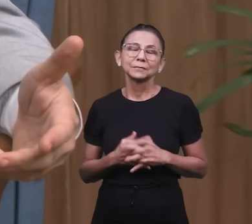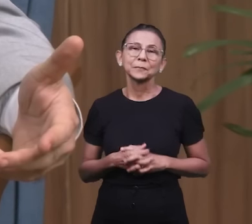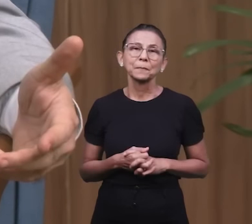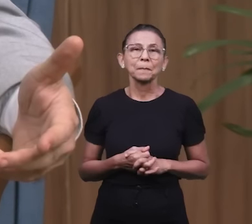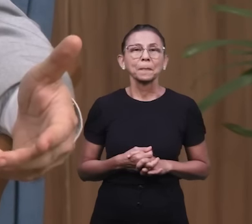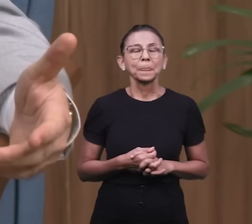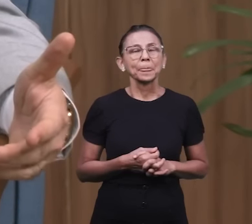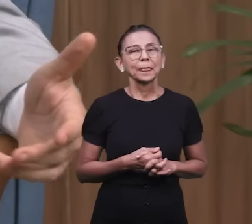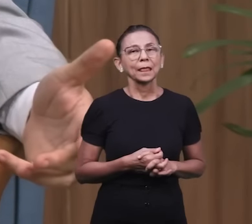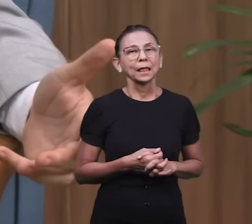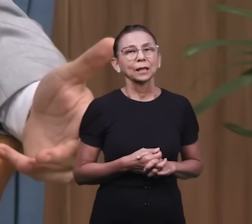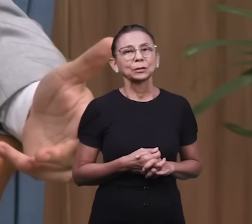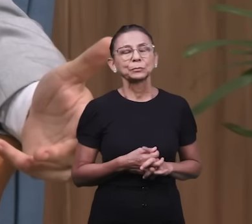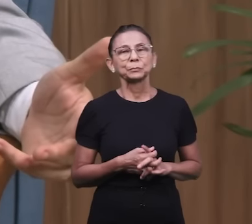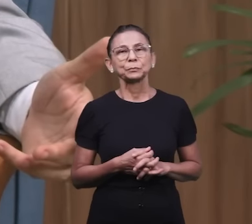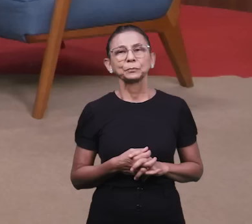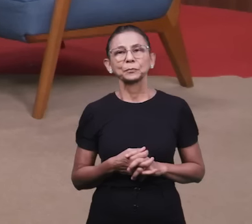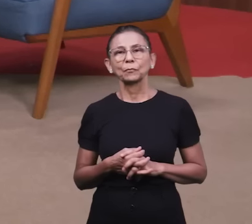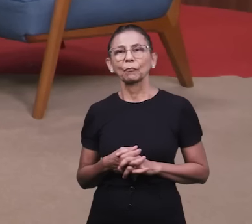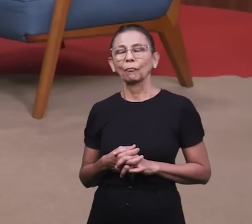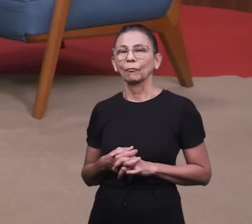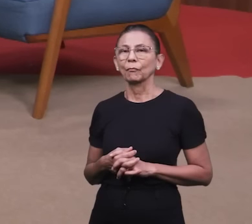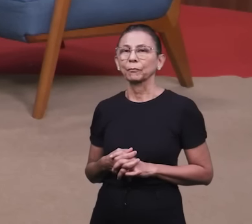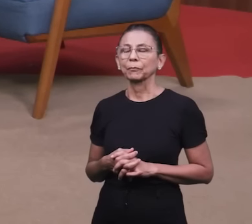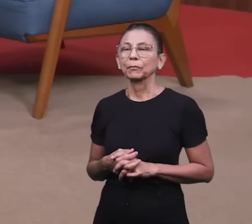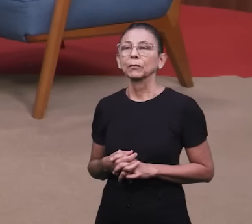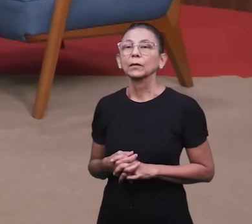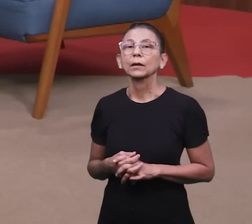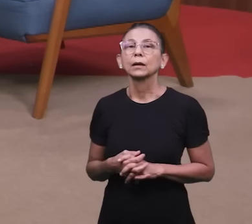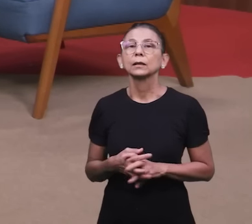vive quem conhece o Espírito Santo